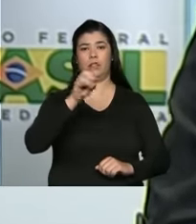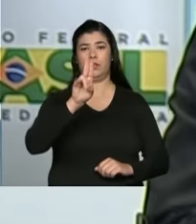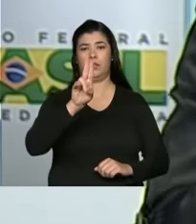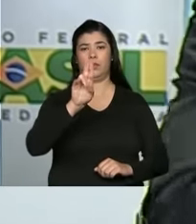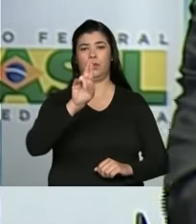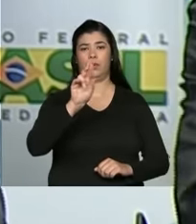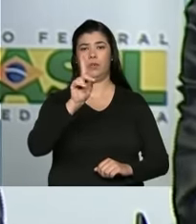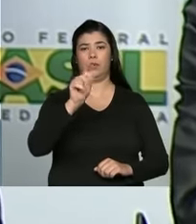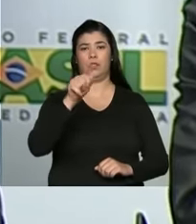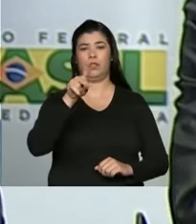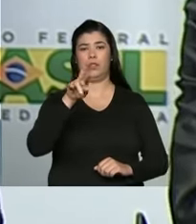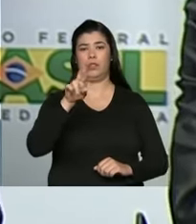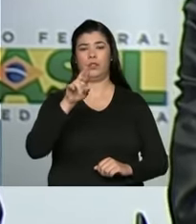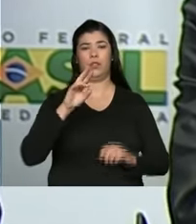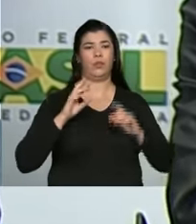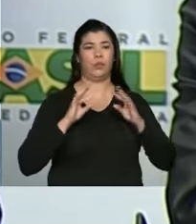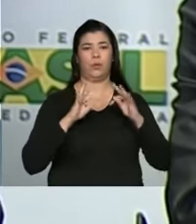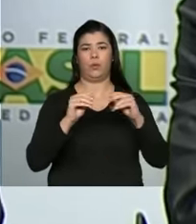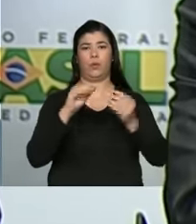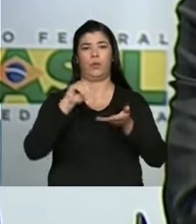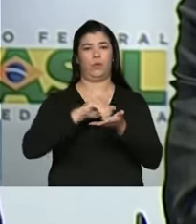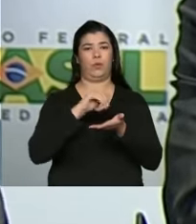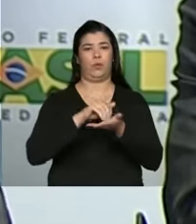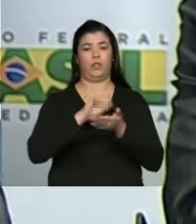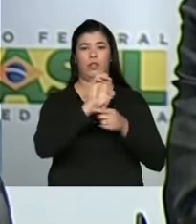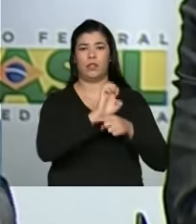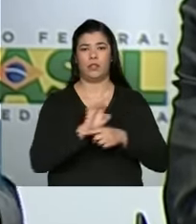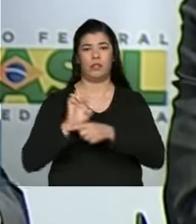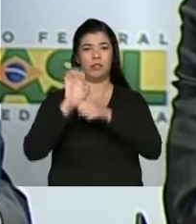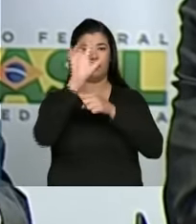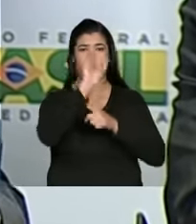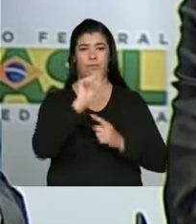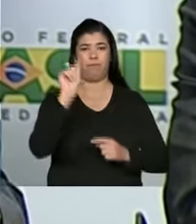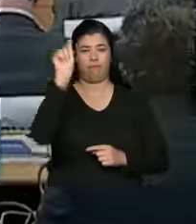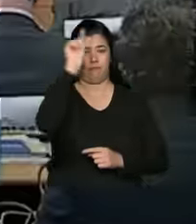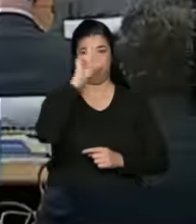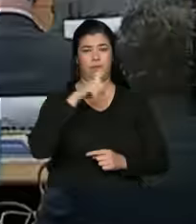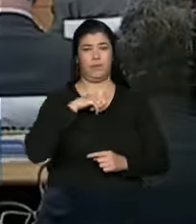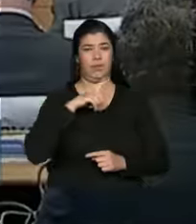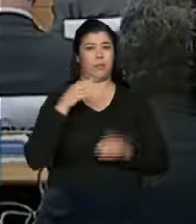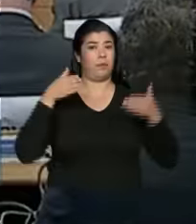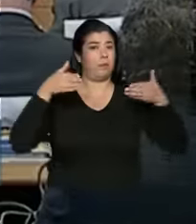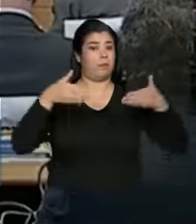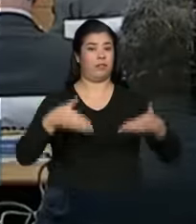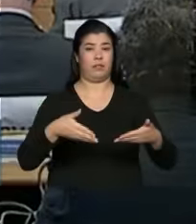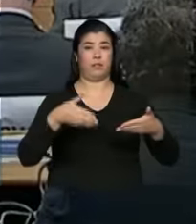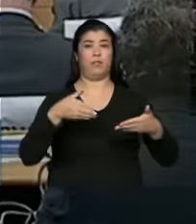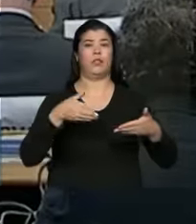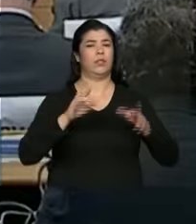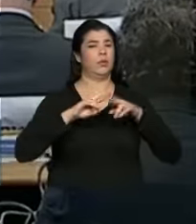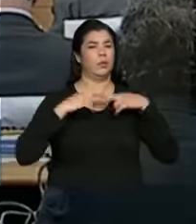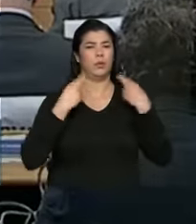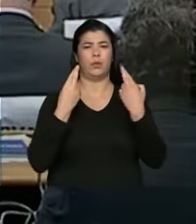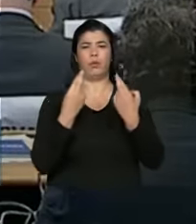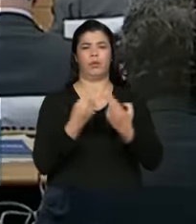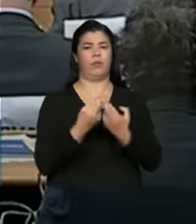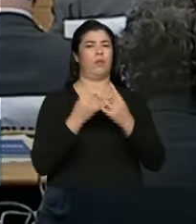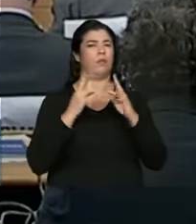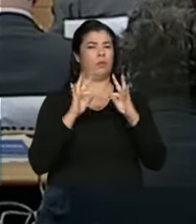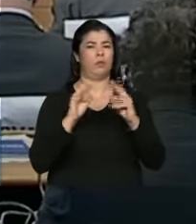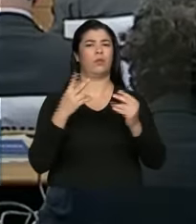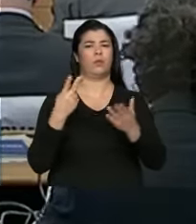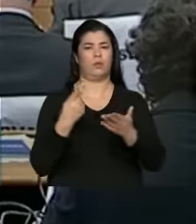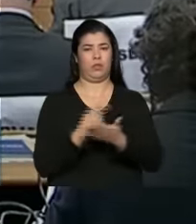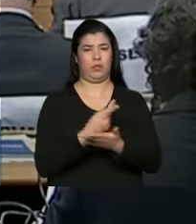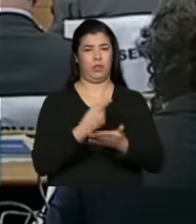Frutuoso todos os secretários estaduais que também tiveram uma participação muito ativa todas as reuniões tudo uma importante